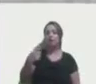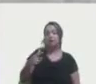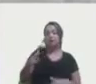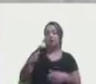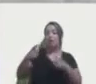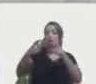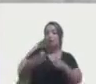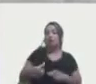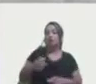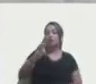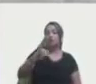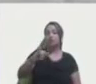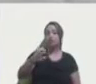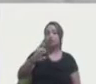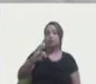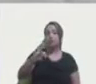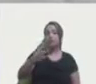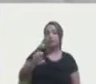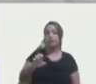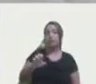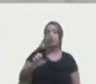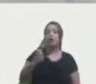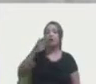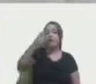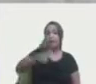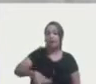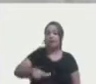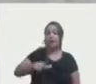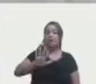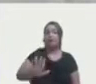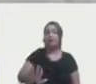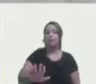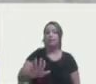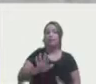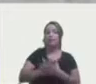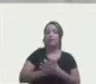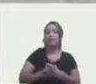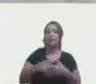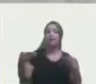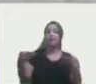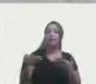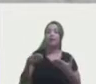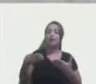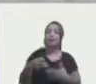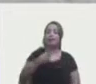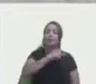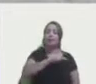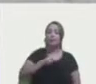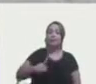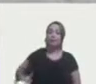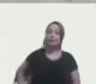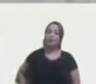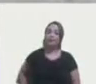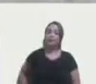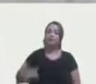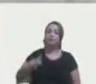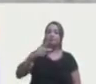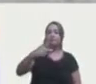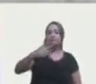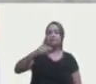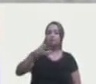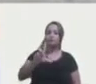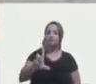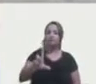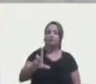requerimento e desta vez eu copio também o presidente do Dr aqui do Estado de São Paulo